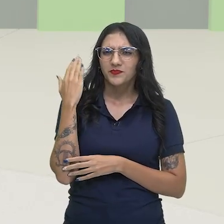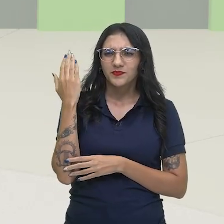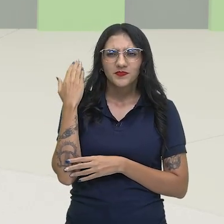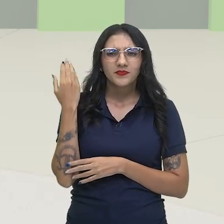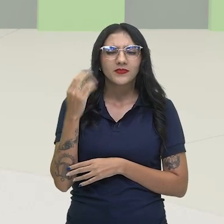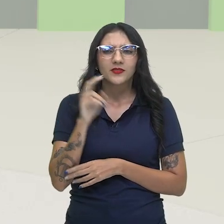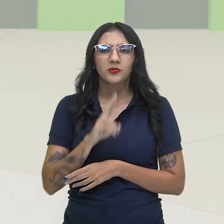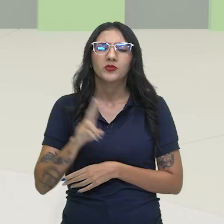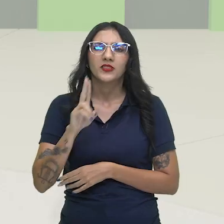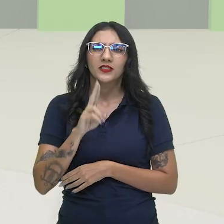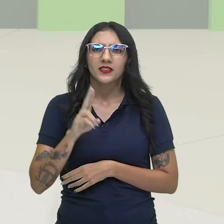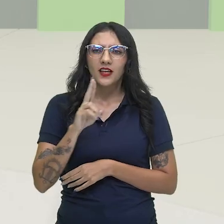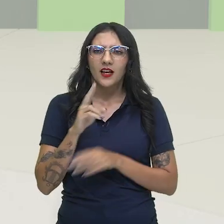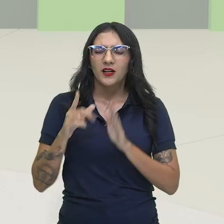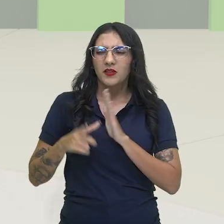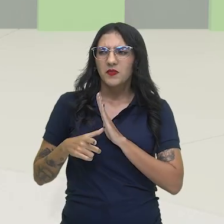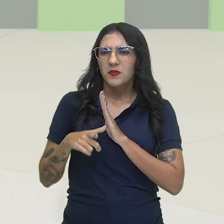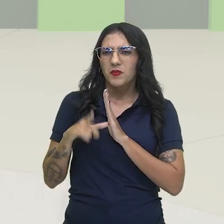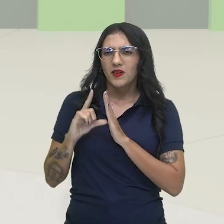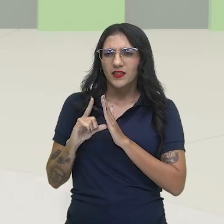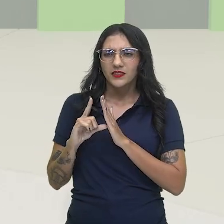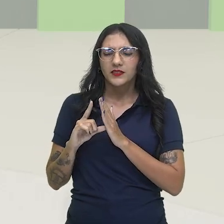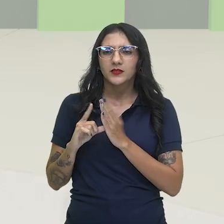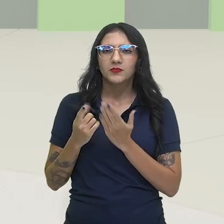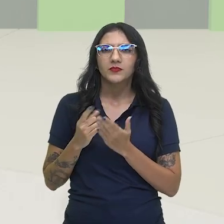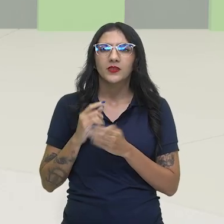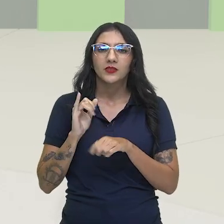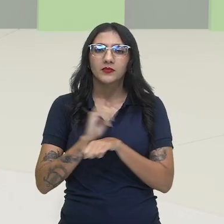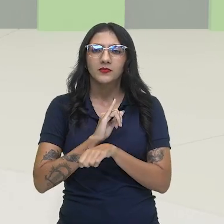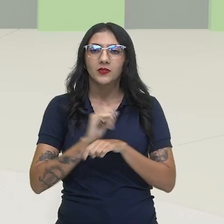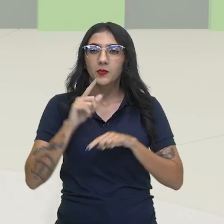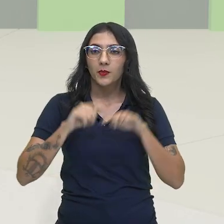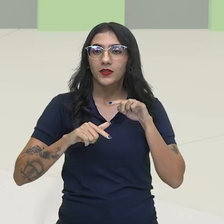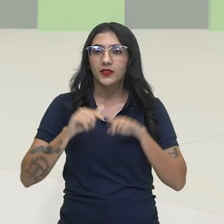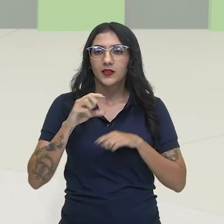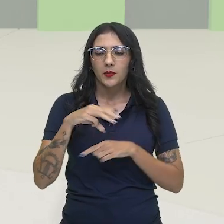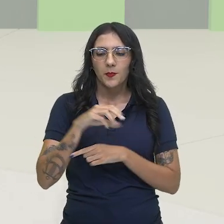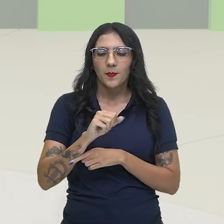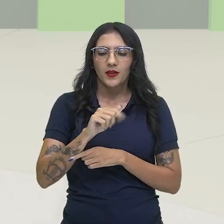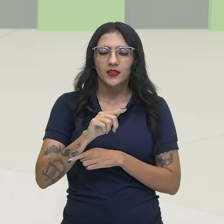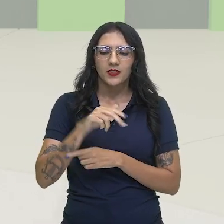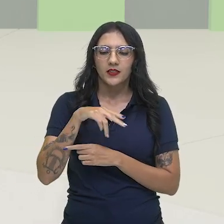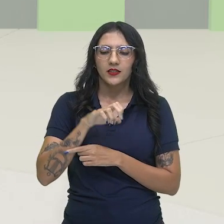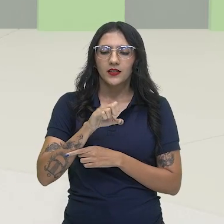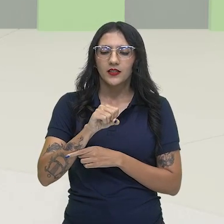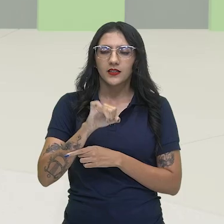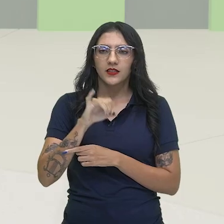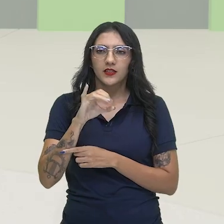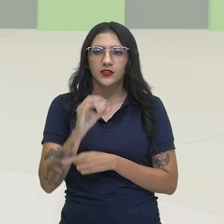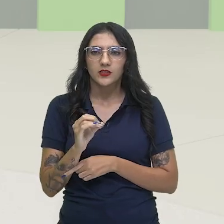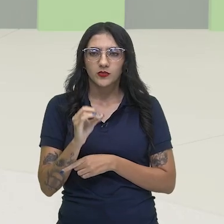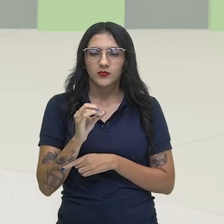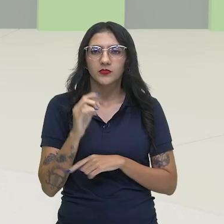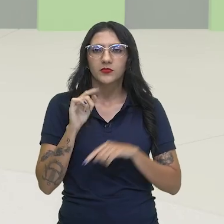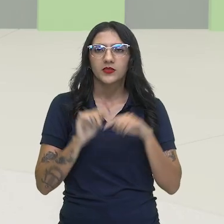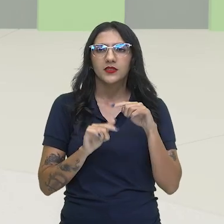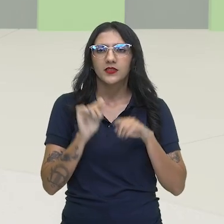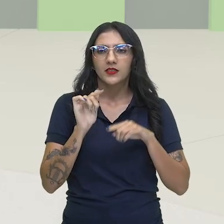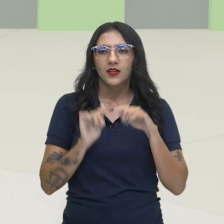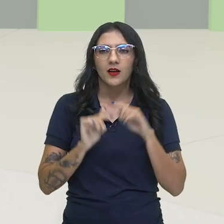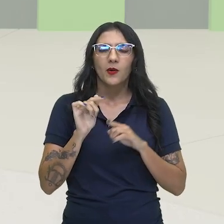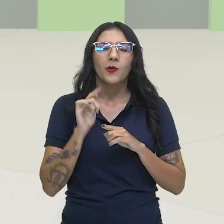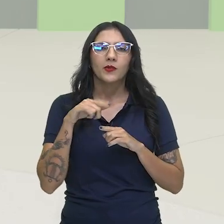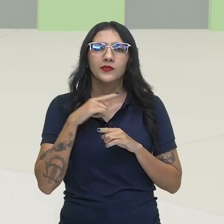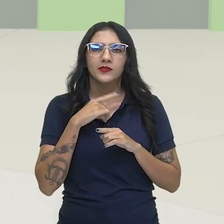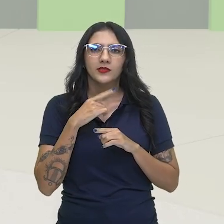eles utilizavam, gente, o magnésio, o filamento de magnésio que